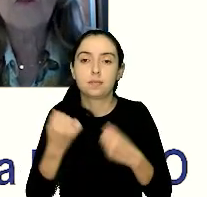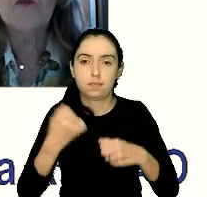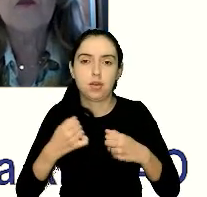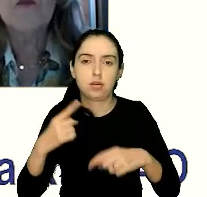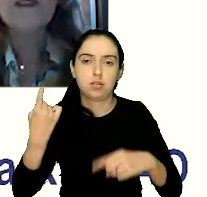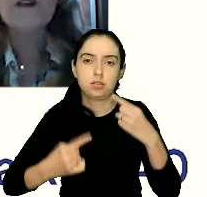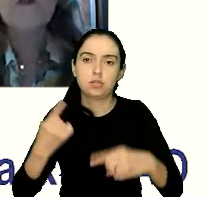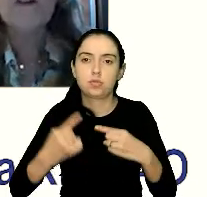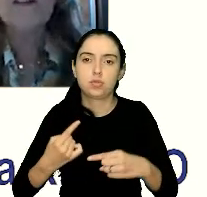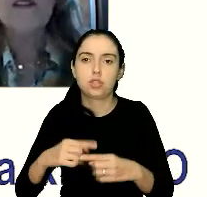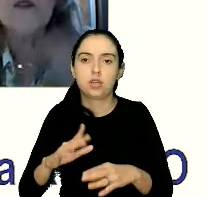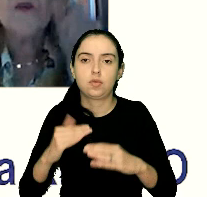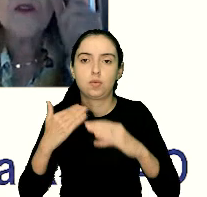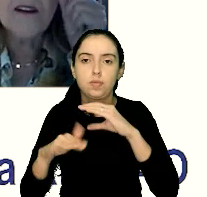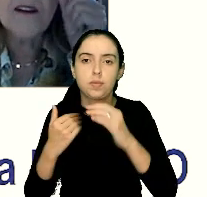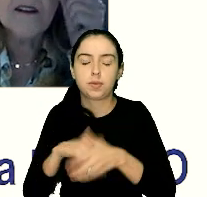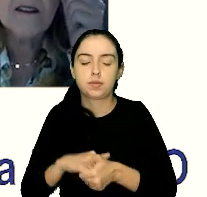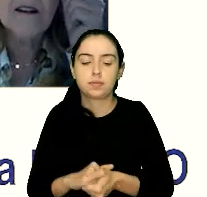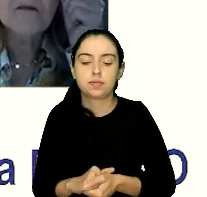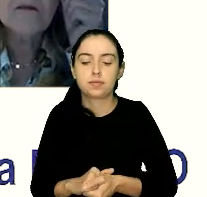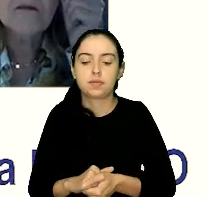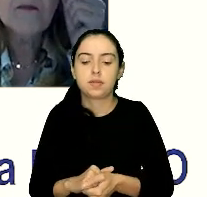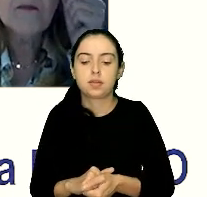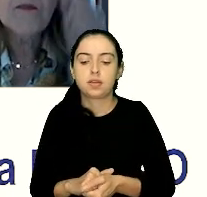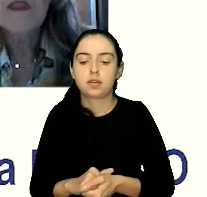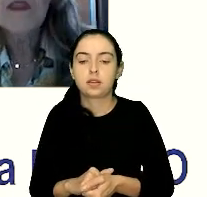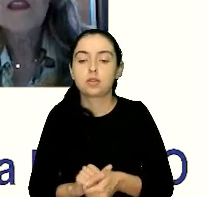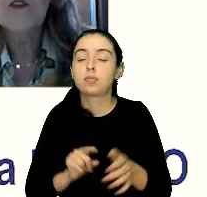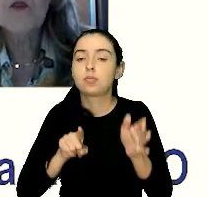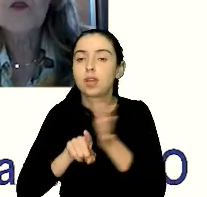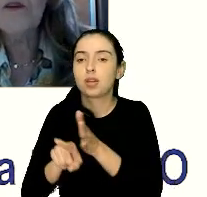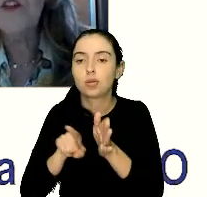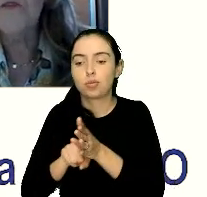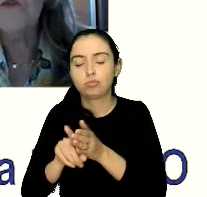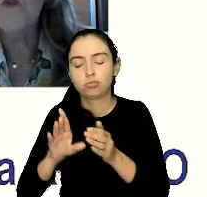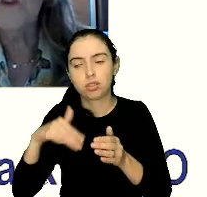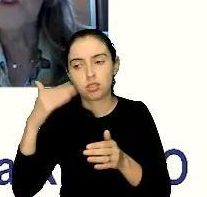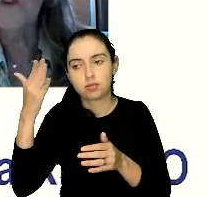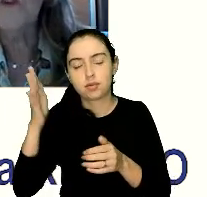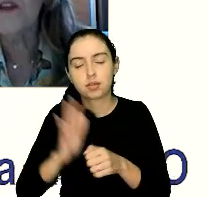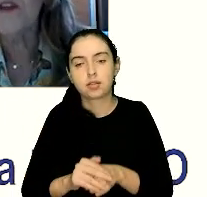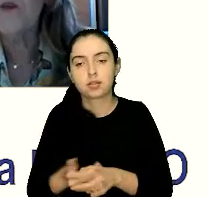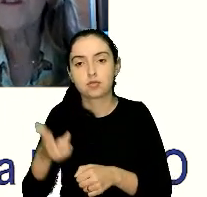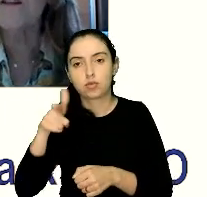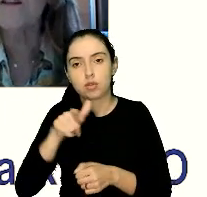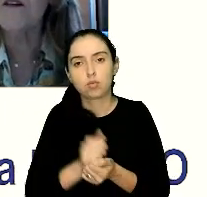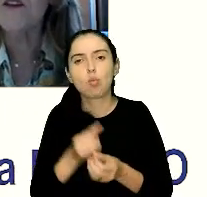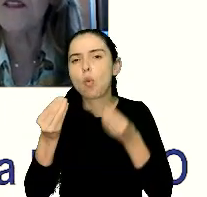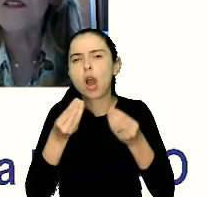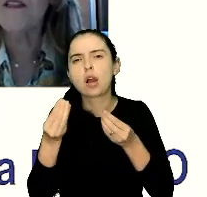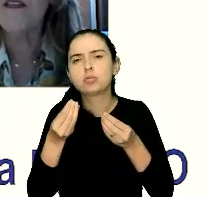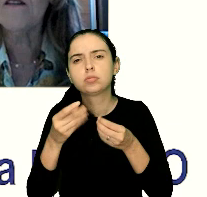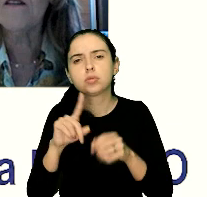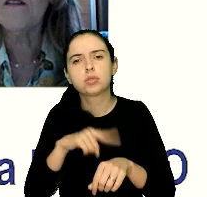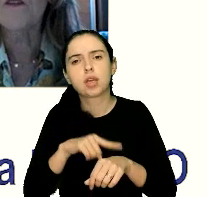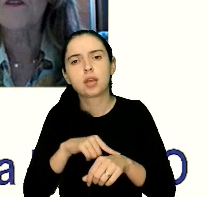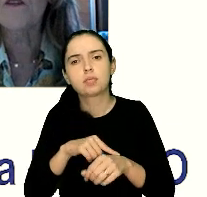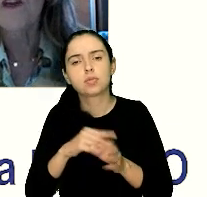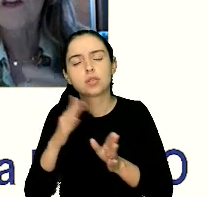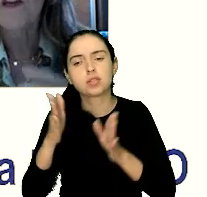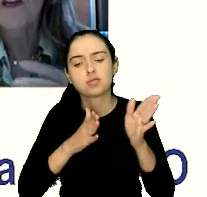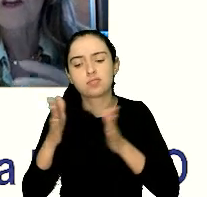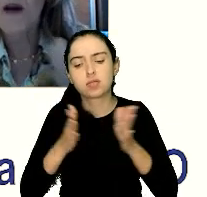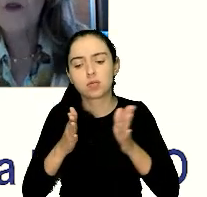com o pessoal, porque eu vou passar outras questões aí, tá? Então, vou repetir. Por quanto tempo nós seguiremos assim,